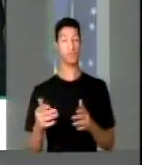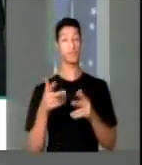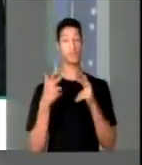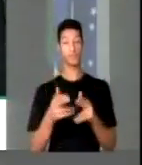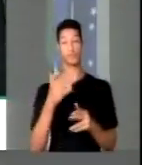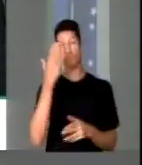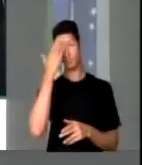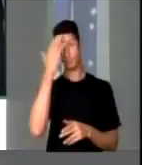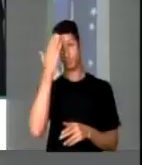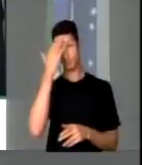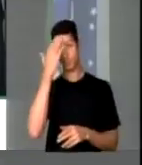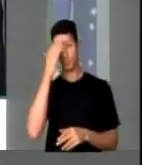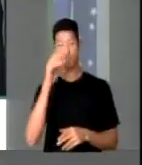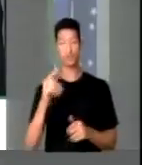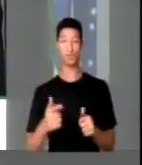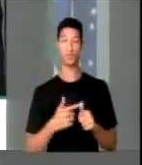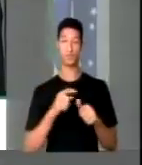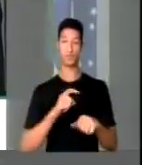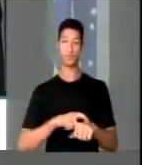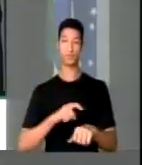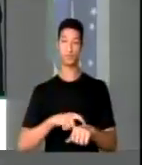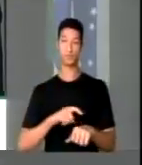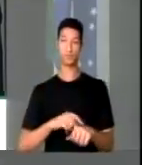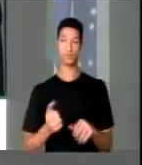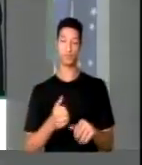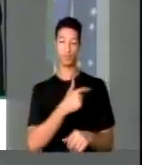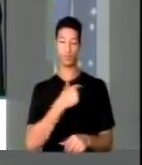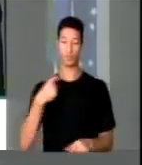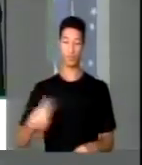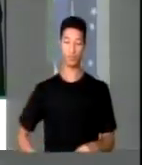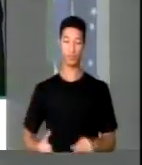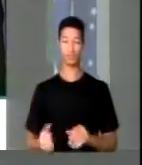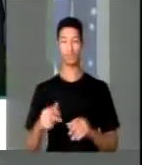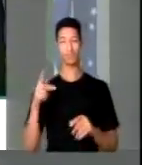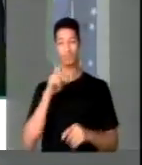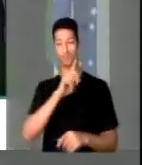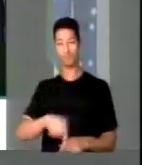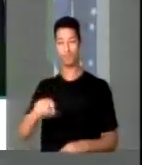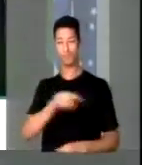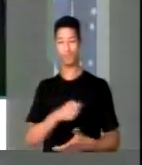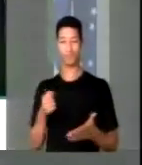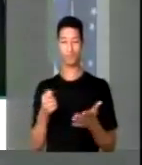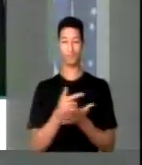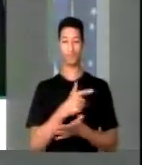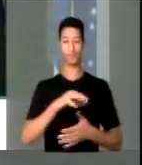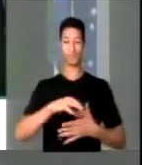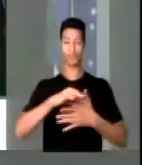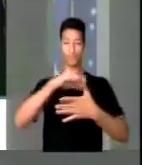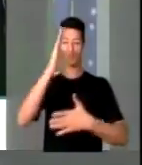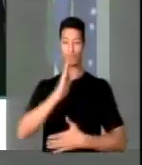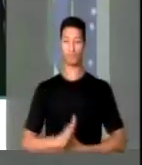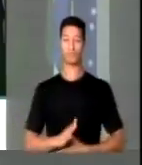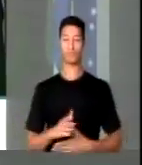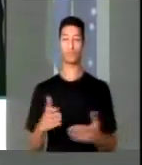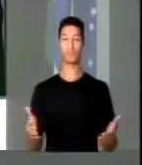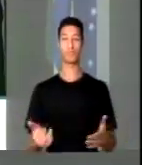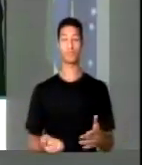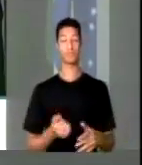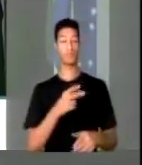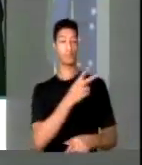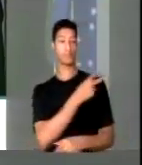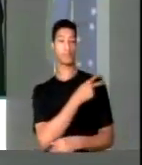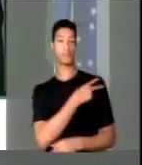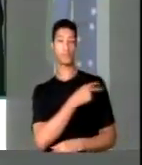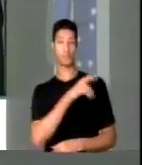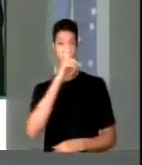Como se sabe, num primeiro momento, a China suspendeu a compra da carne brasileira. Chefiada